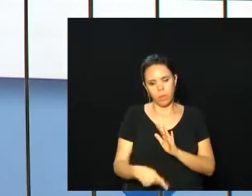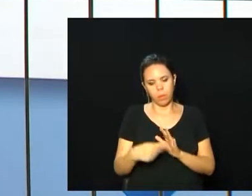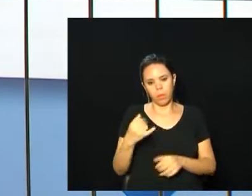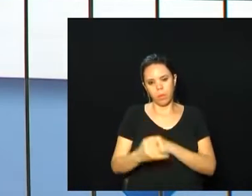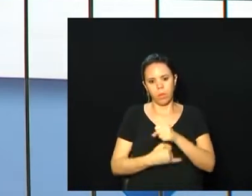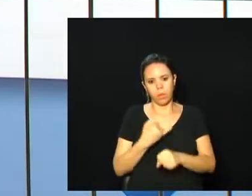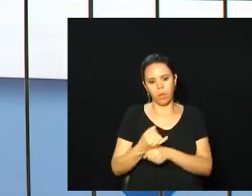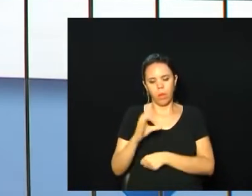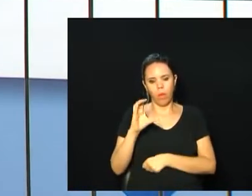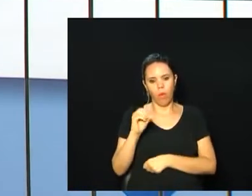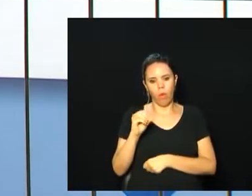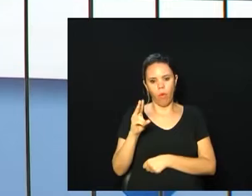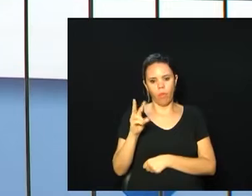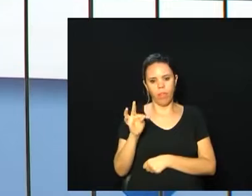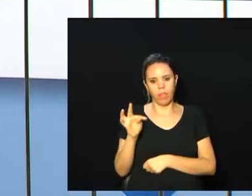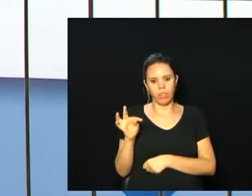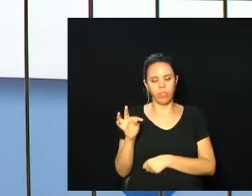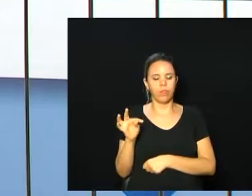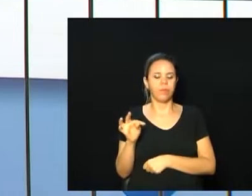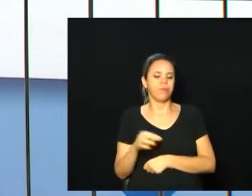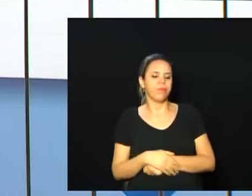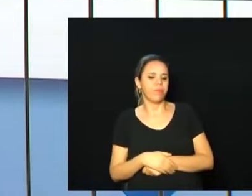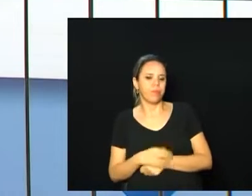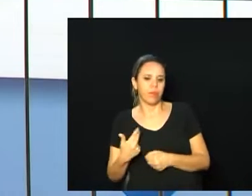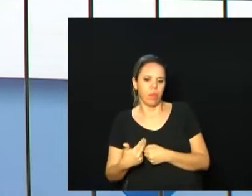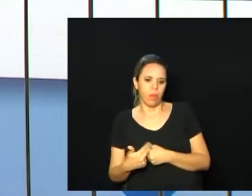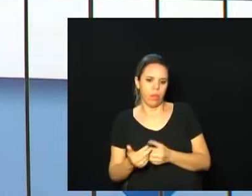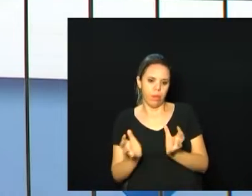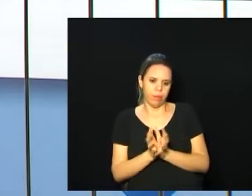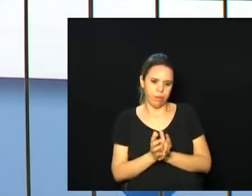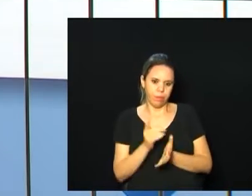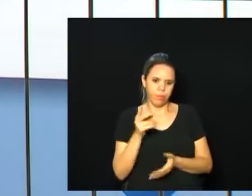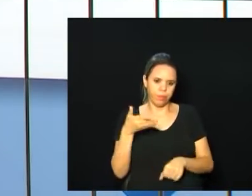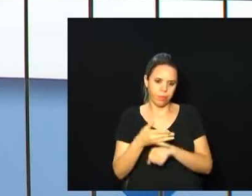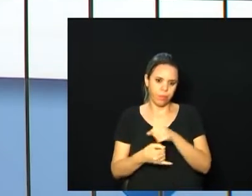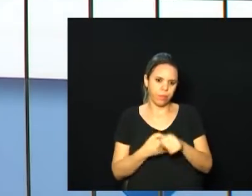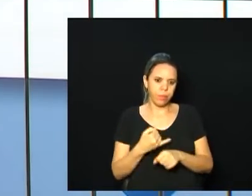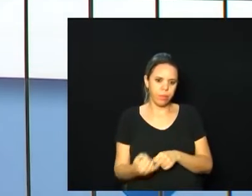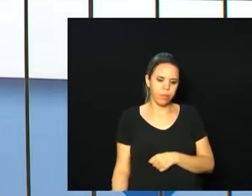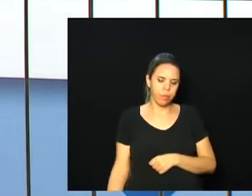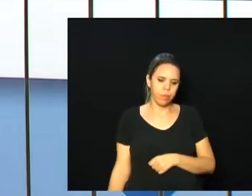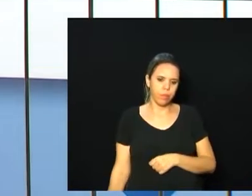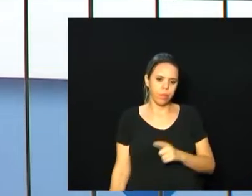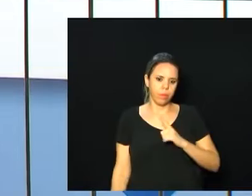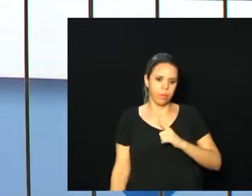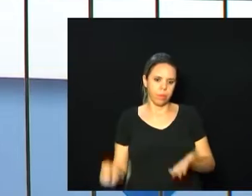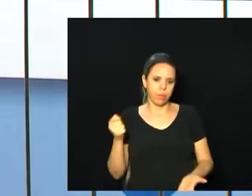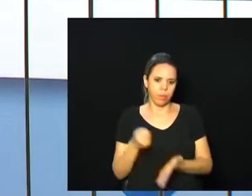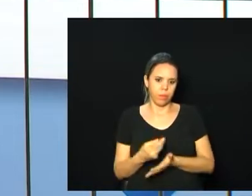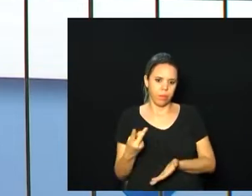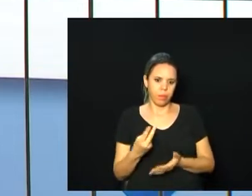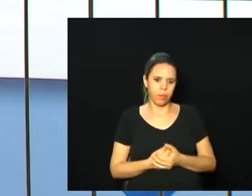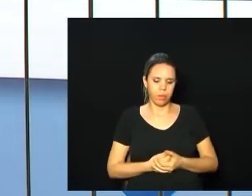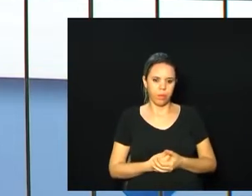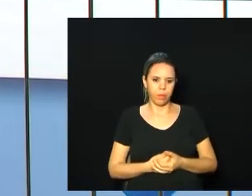da Conveste, que é a Comissão Permanente para o Vestibular da Unicamp. Então, você entra lá e tem que pagar uma taxa. Olha,